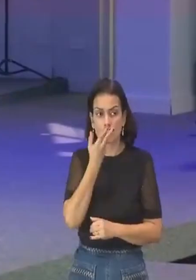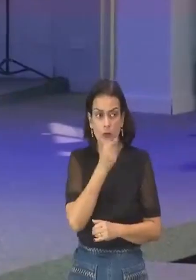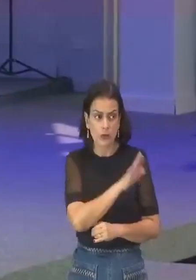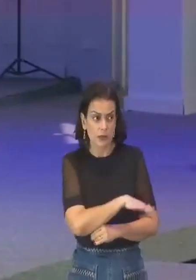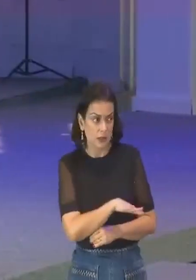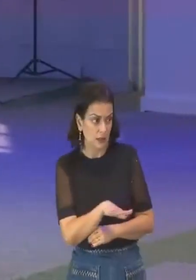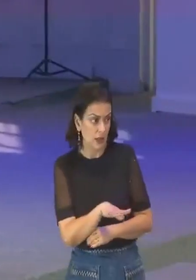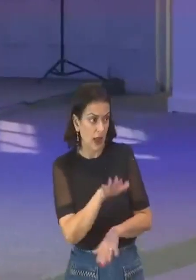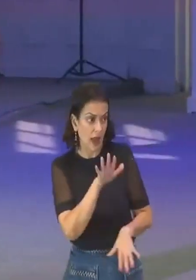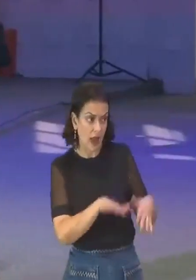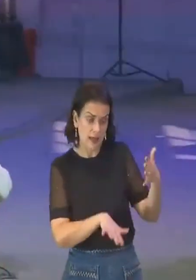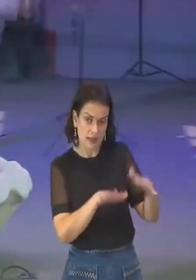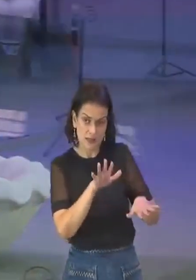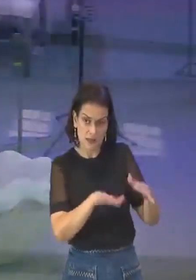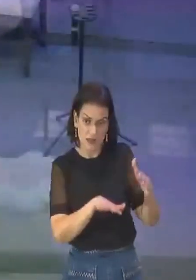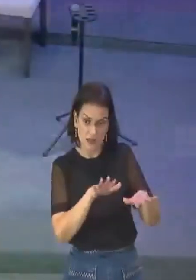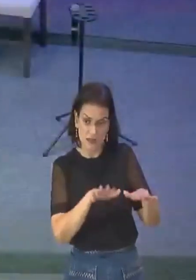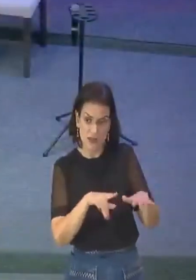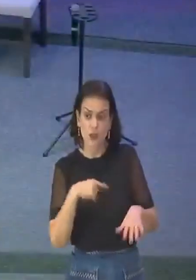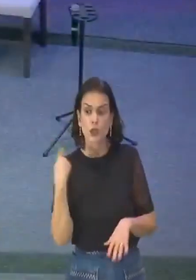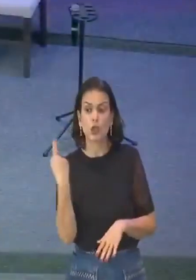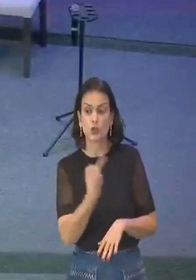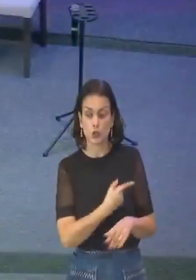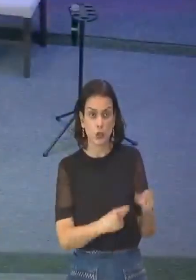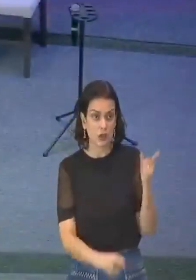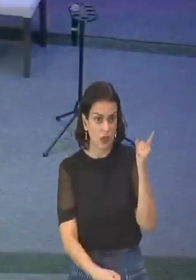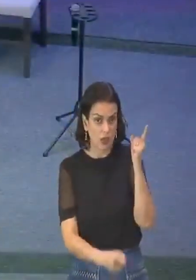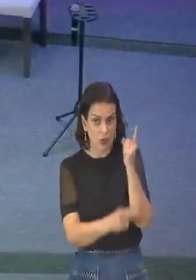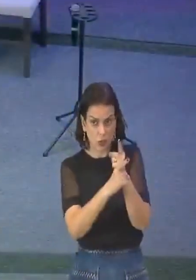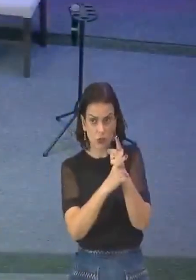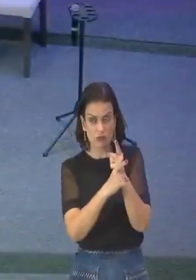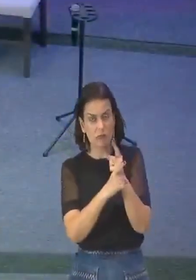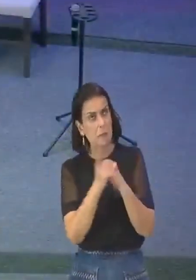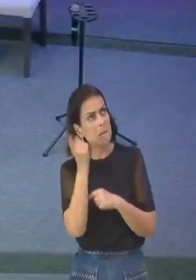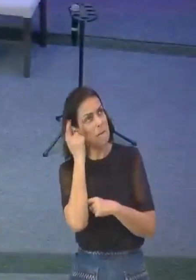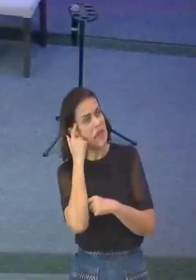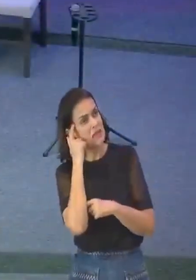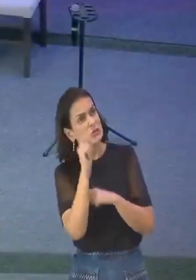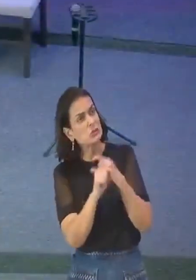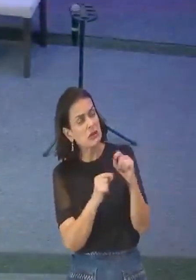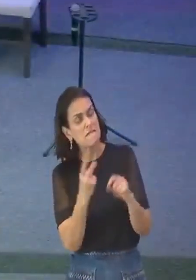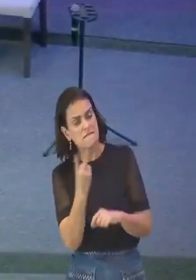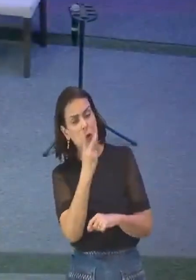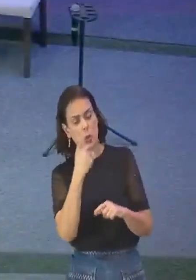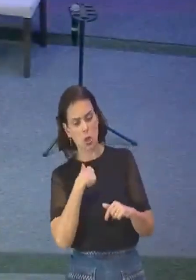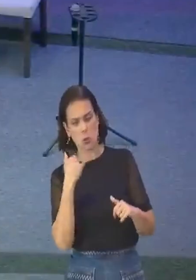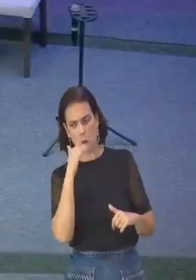Crianças, às vezes nós achamos que temos muito valor,